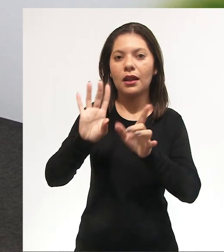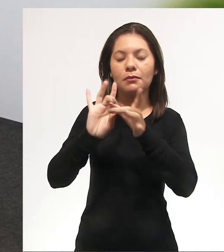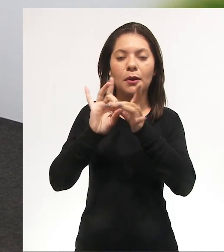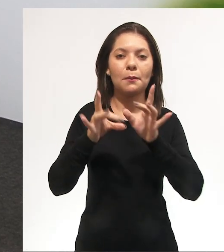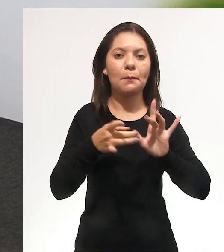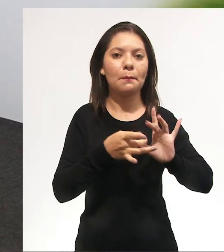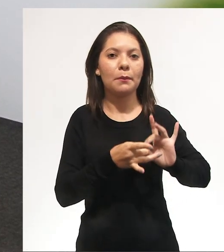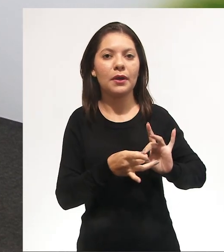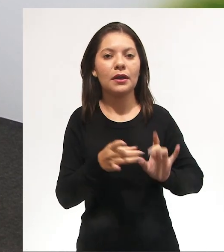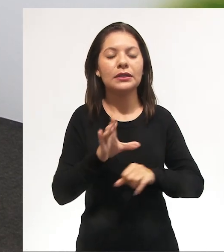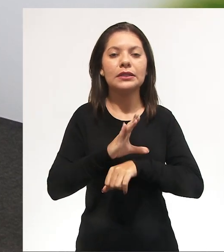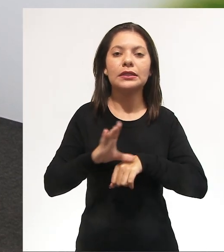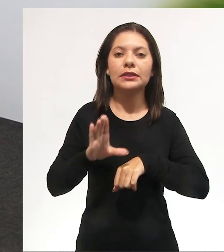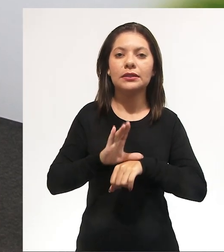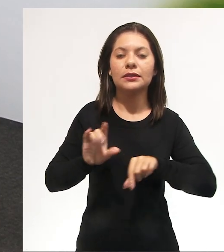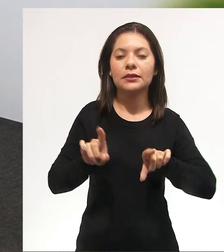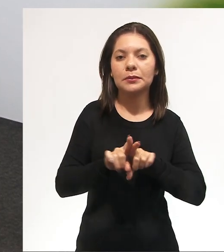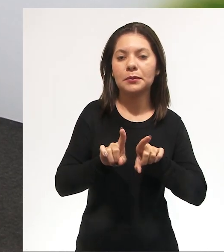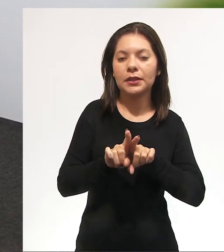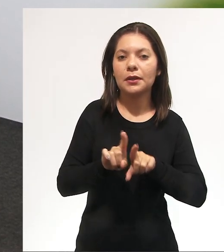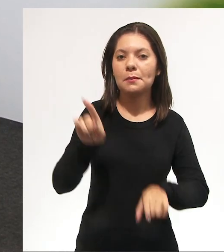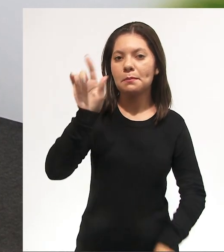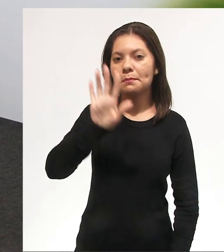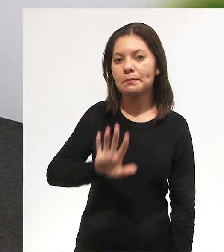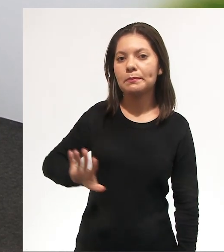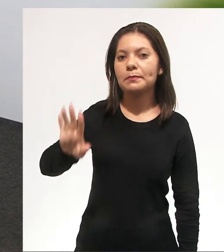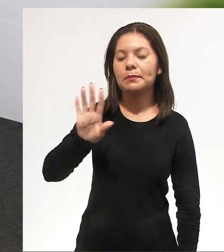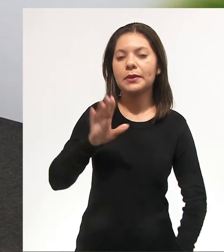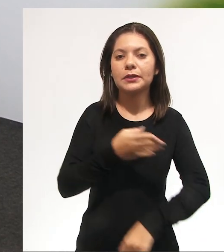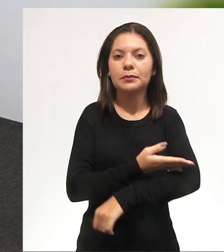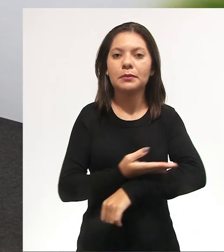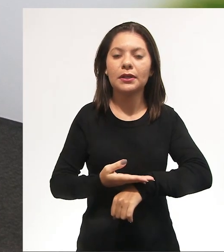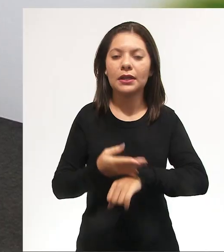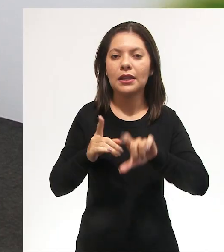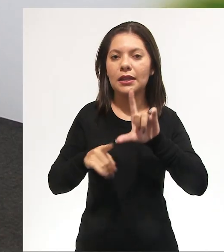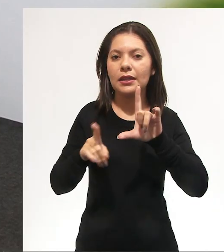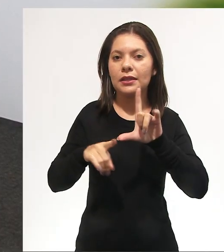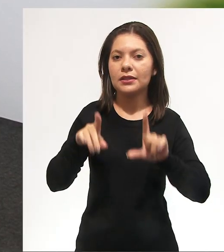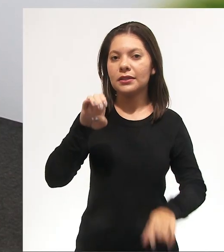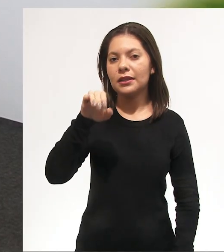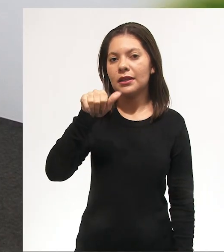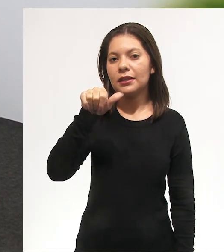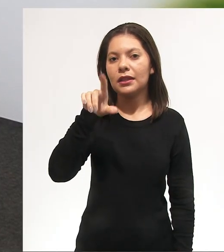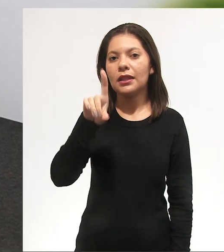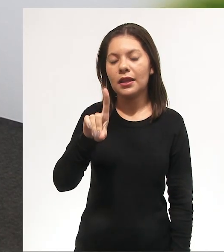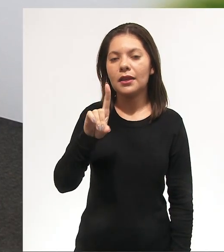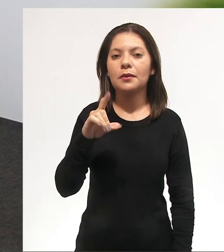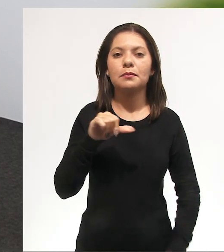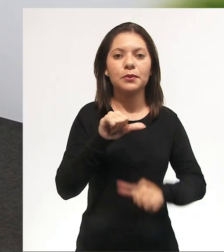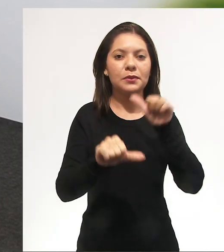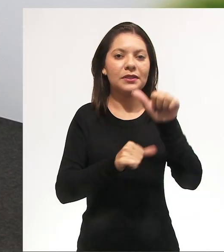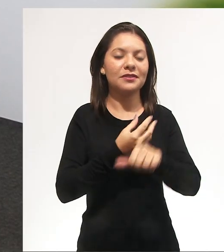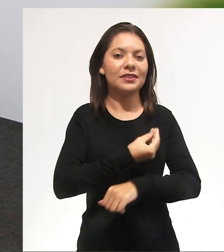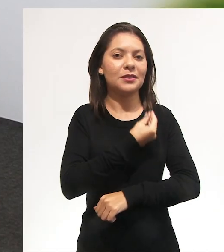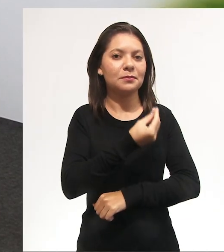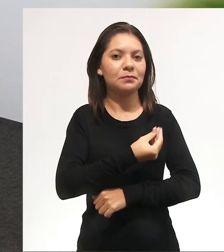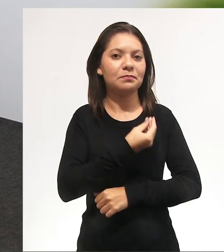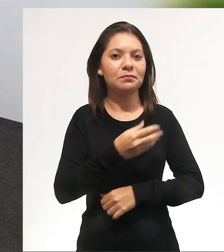em tom cinza e uma parede branca com letras verdes escrito AD, mudando